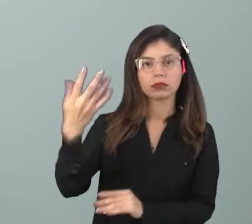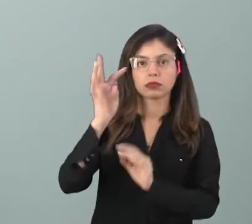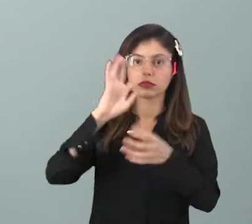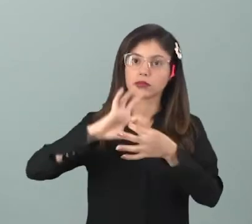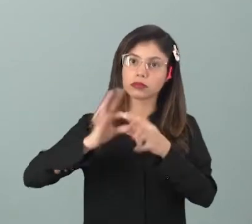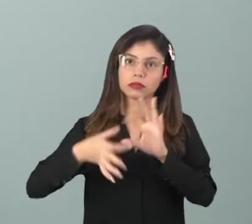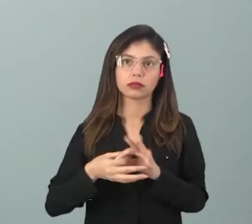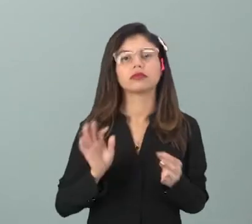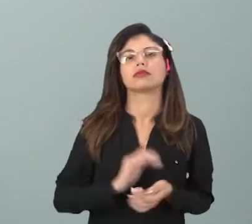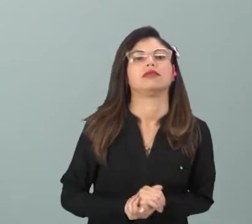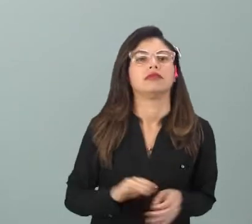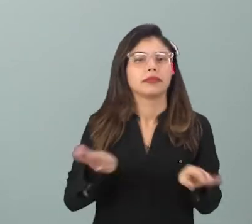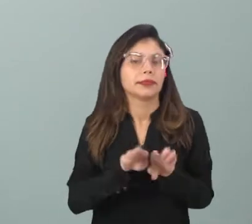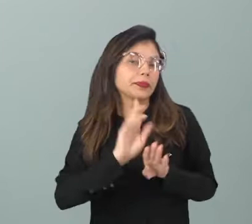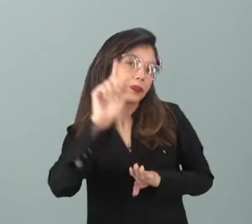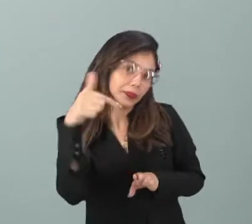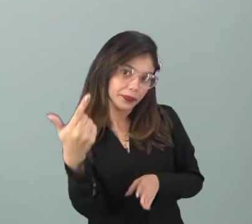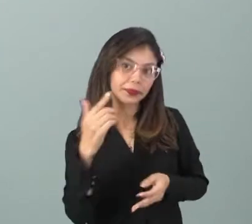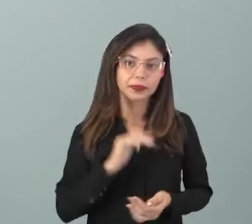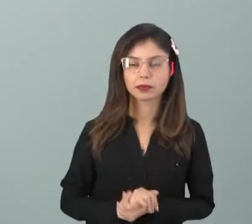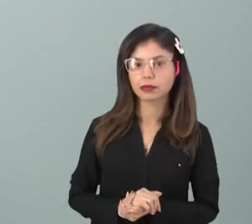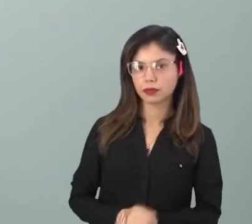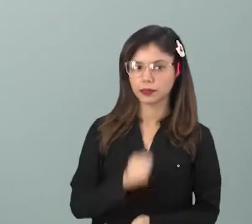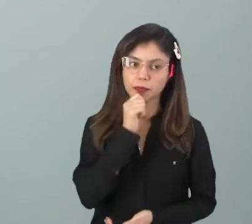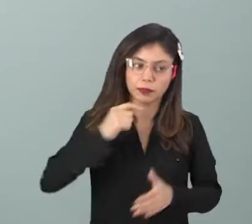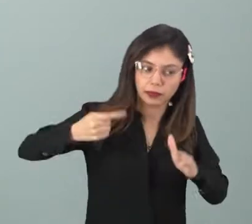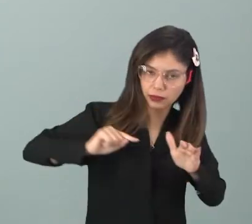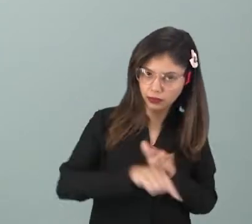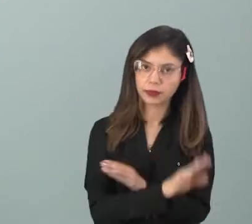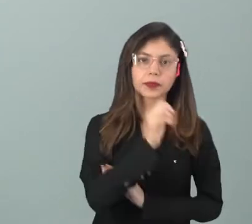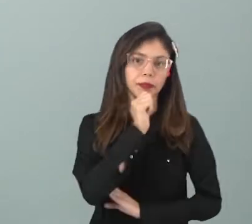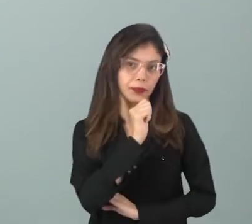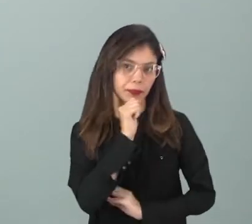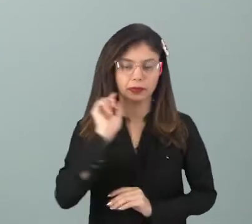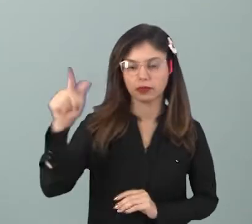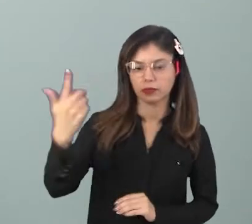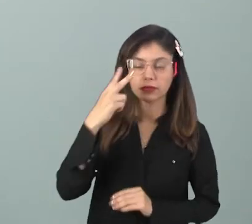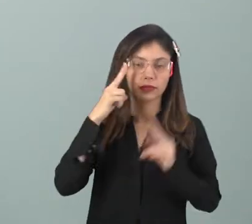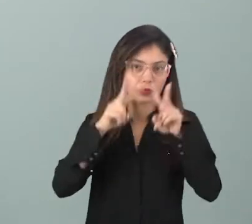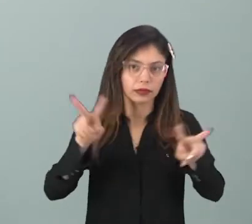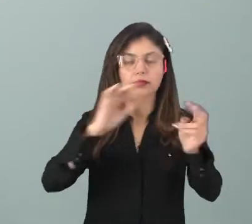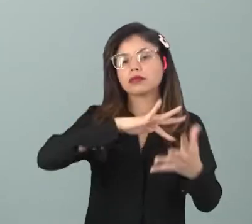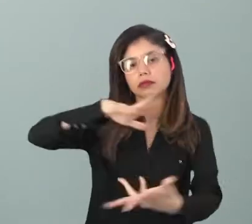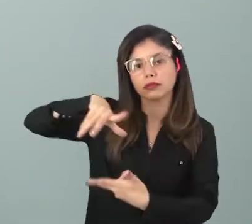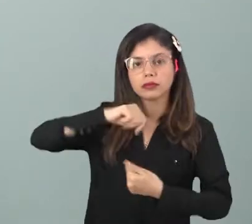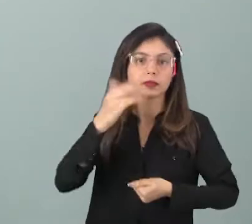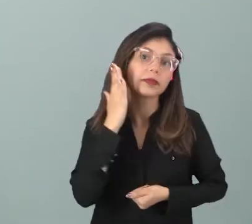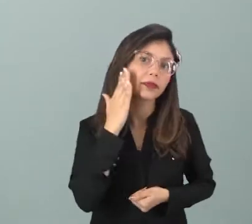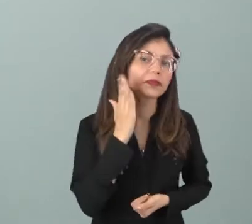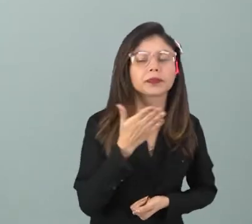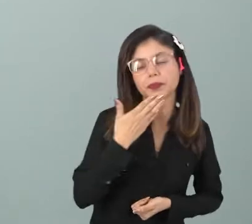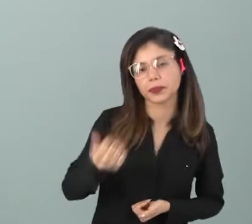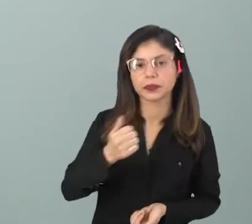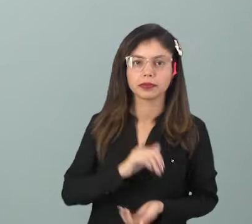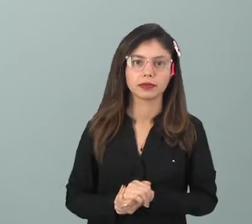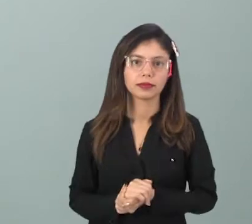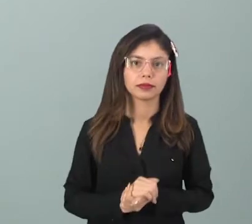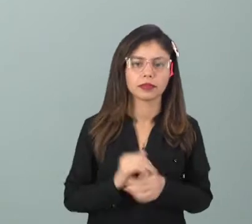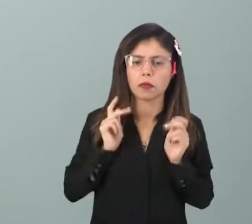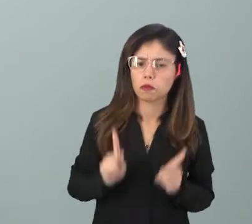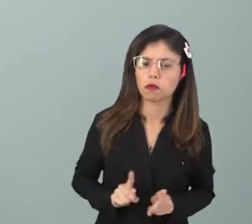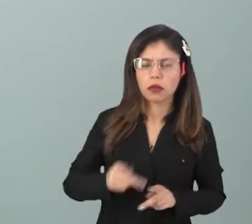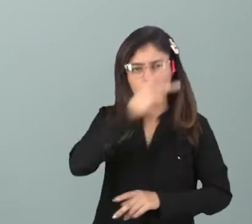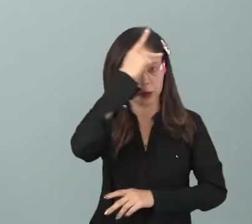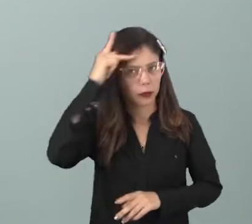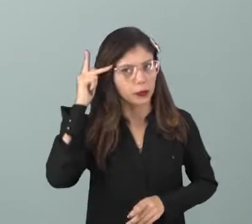outros contextos outras situações que você não está inserido para você ter outra visão de mundo e entender e o